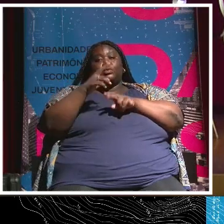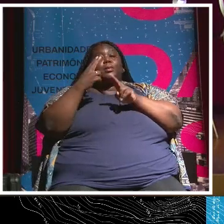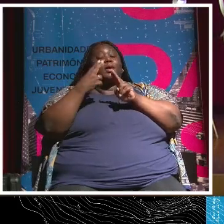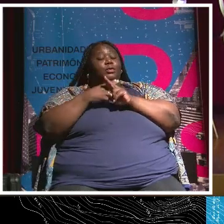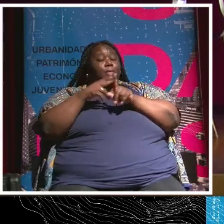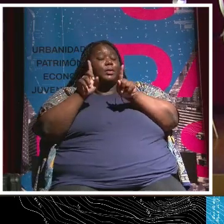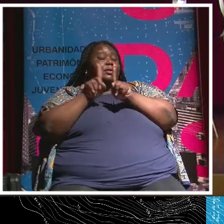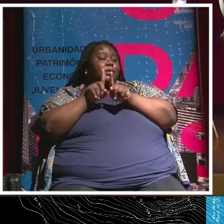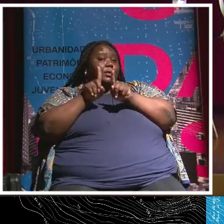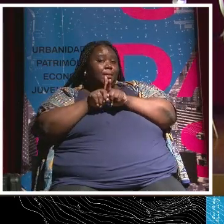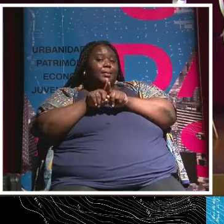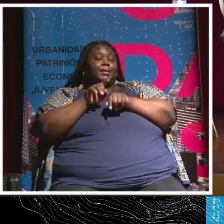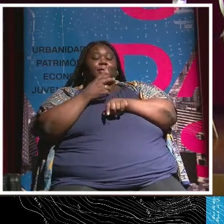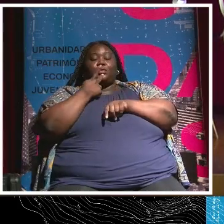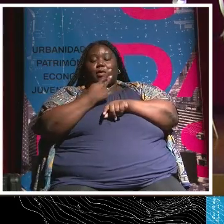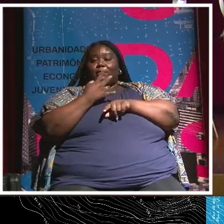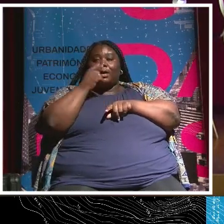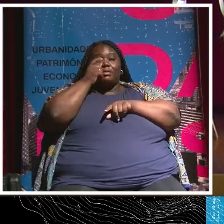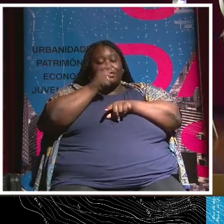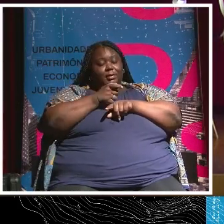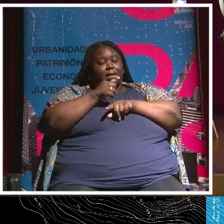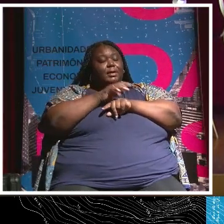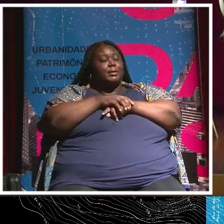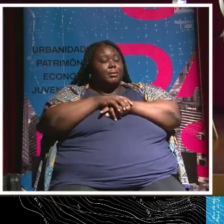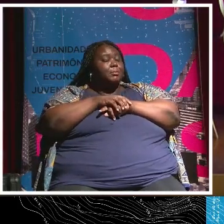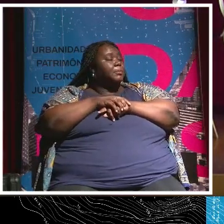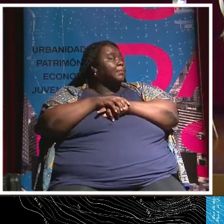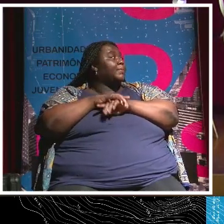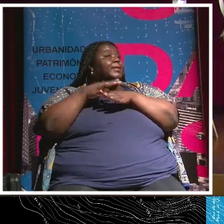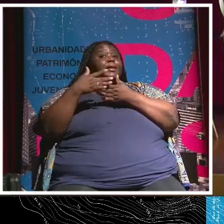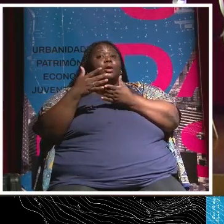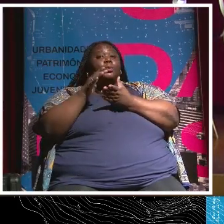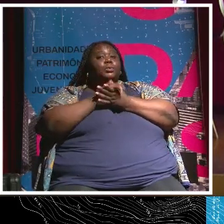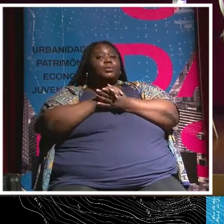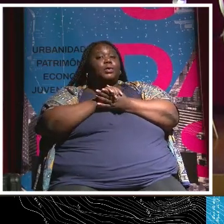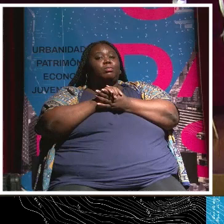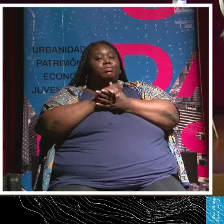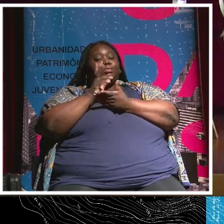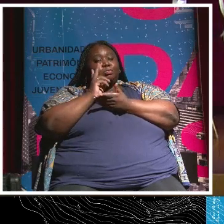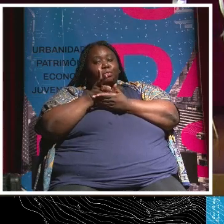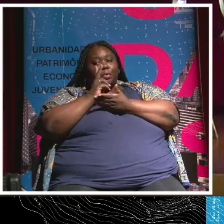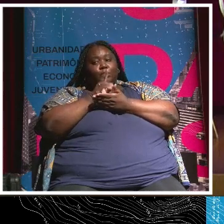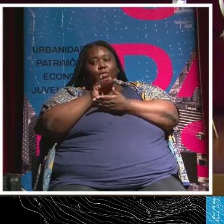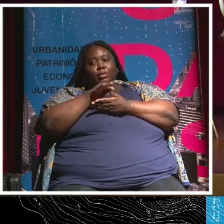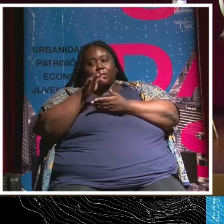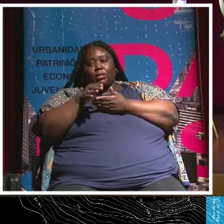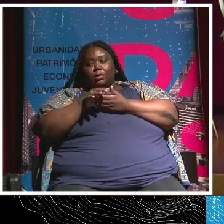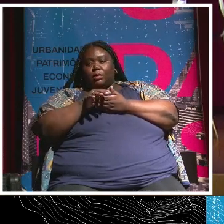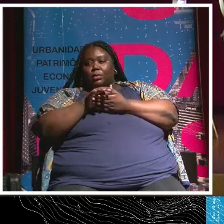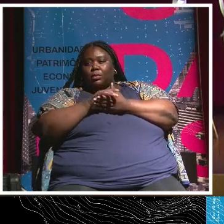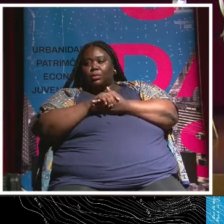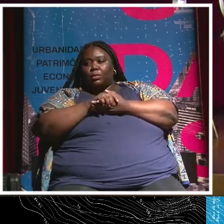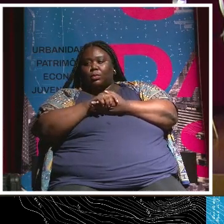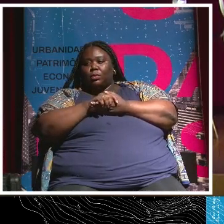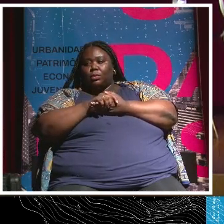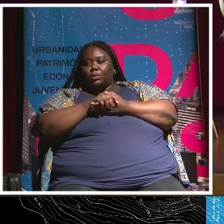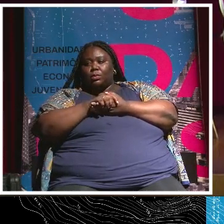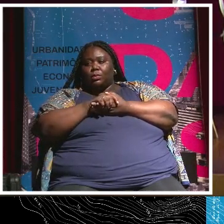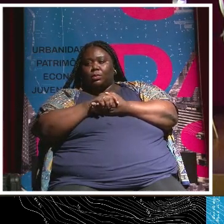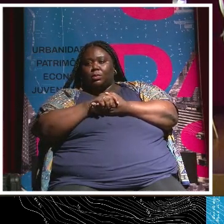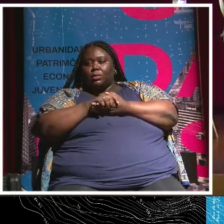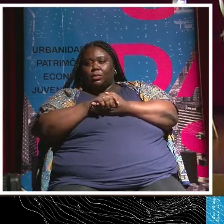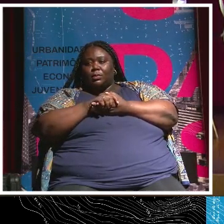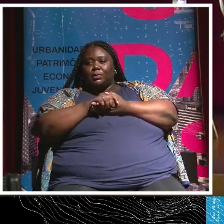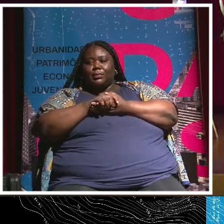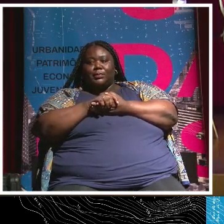e a sua abordagem foi muito interessante nesse sentido. Bom, então, sem mais delongas, vamos seguir aqui com a nossa discussão